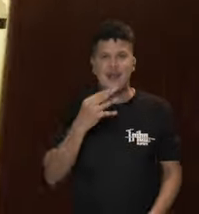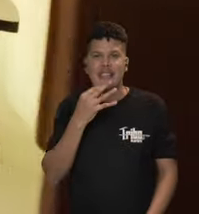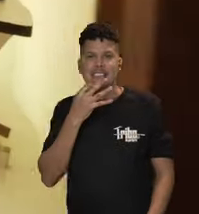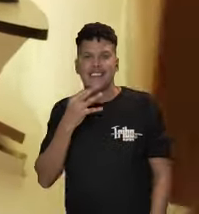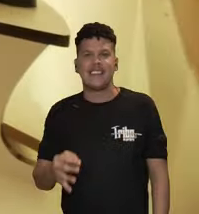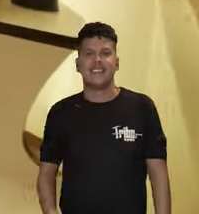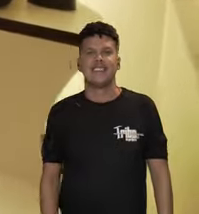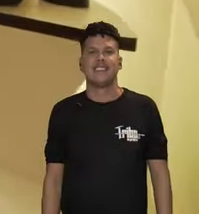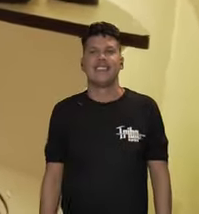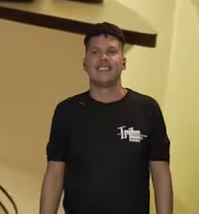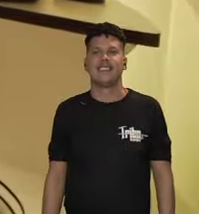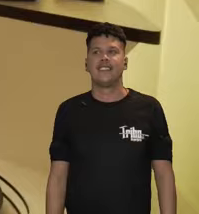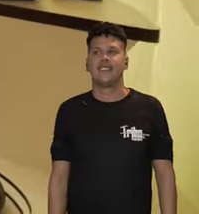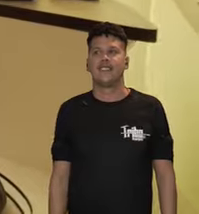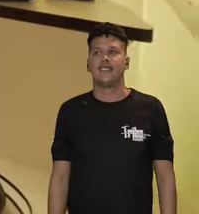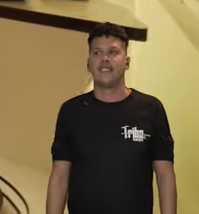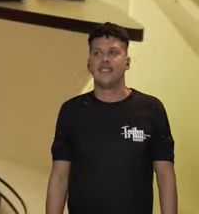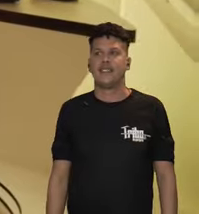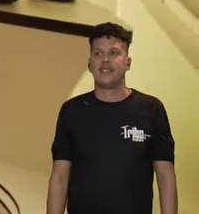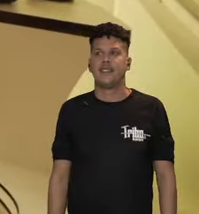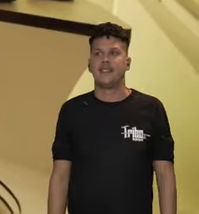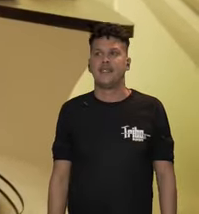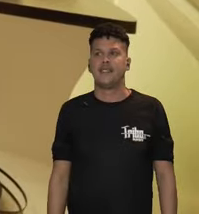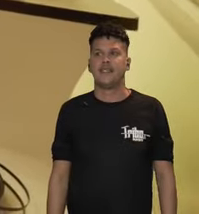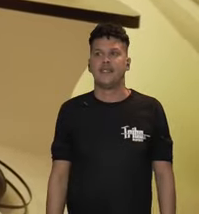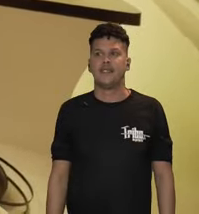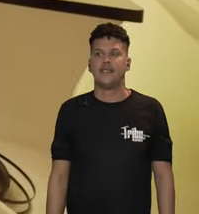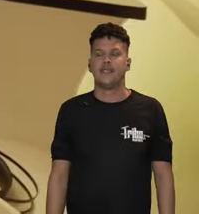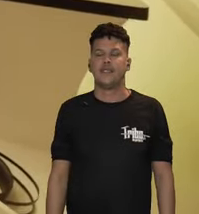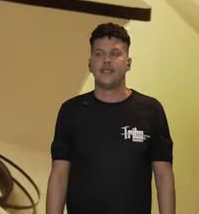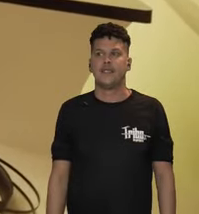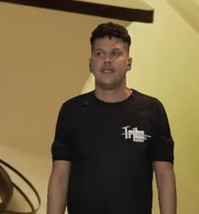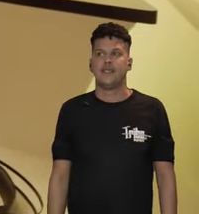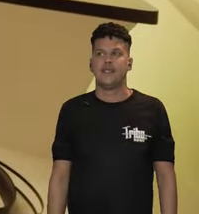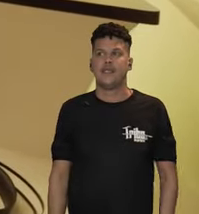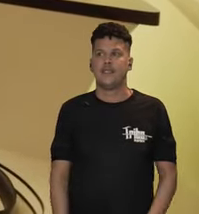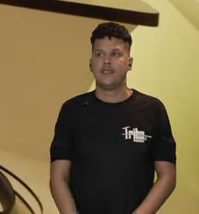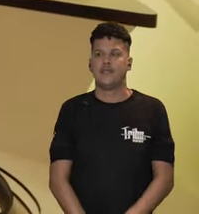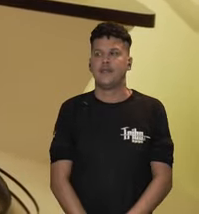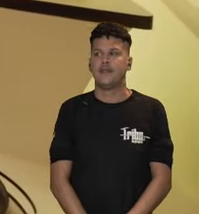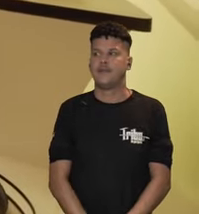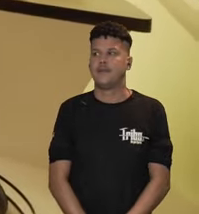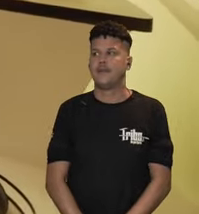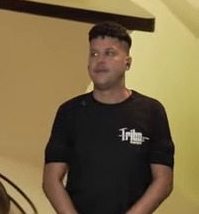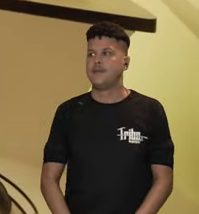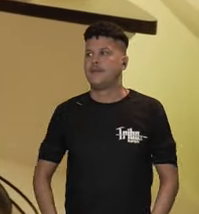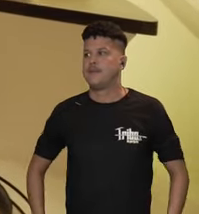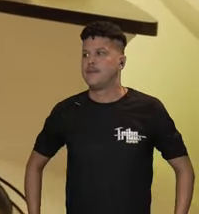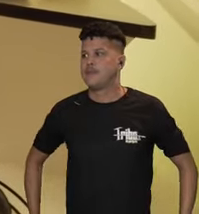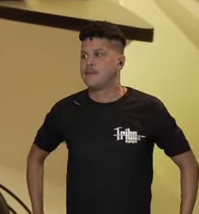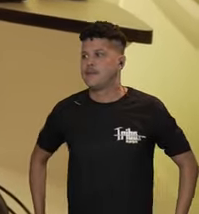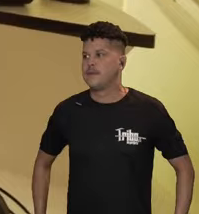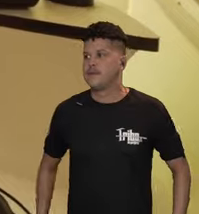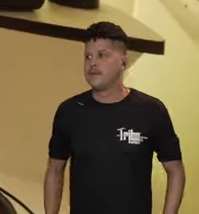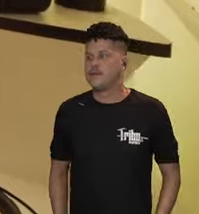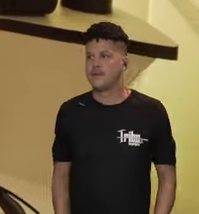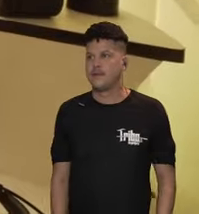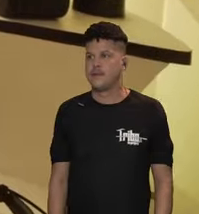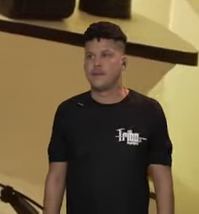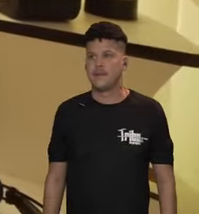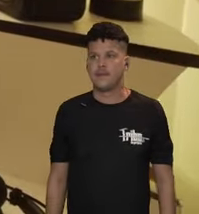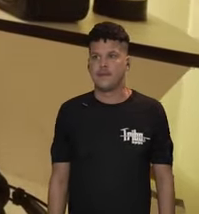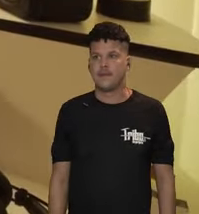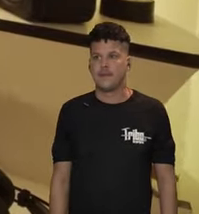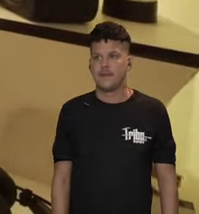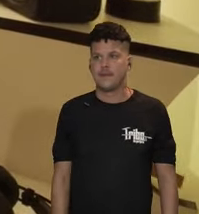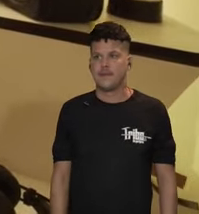esse... Segura pra mim. Bora, mano. O que que tu vai fazer, mano? Aí, Lely, solta a batida,